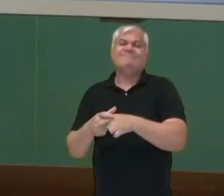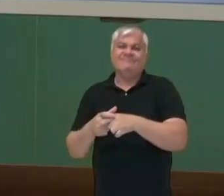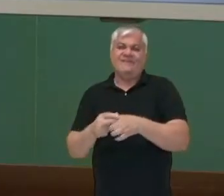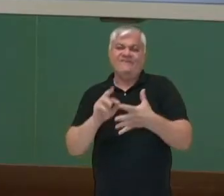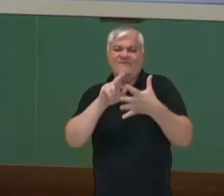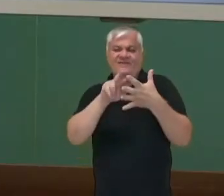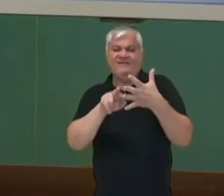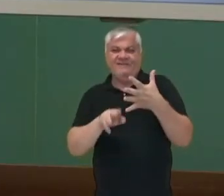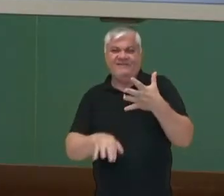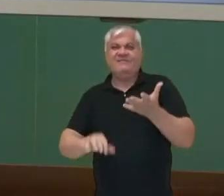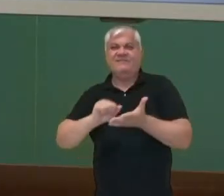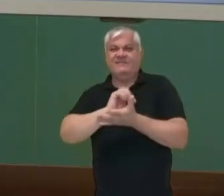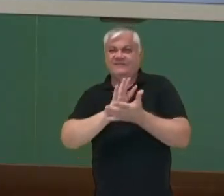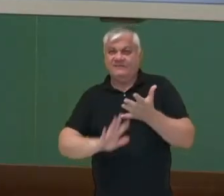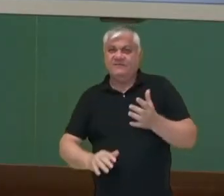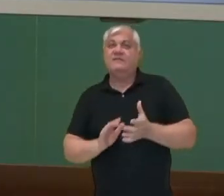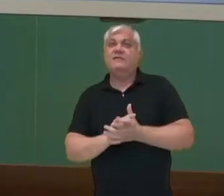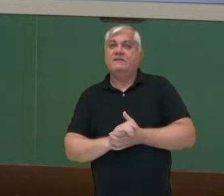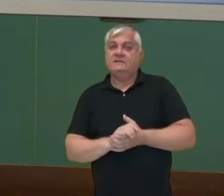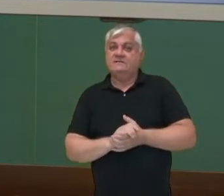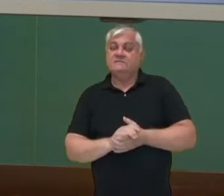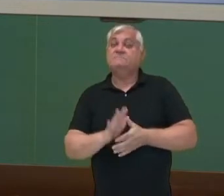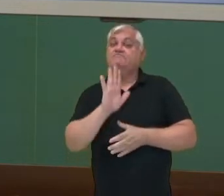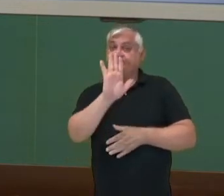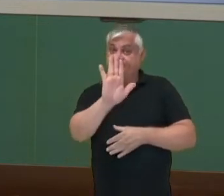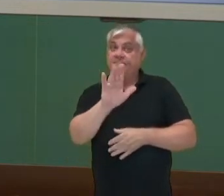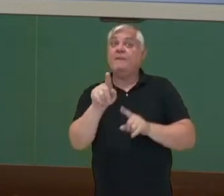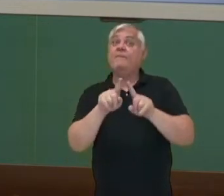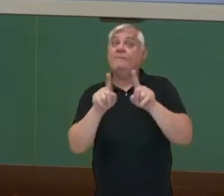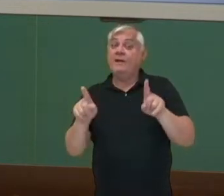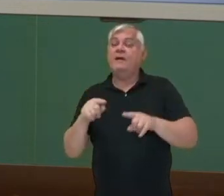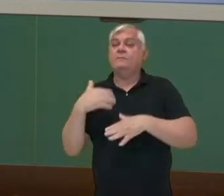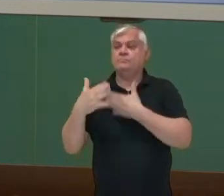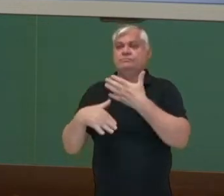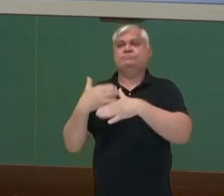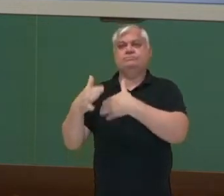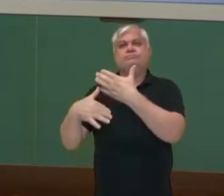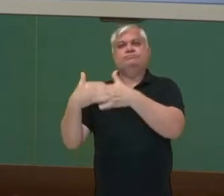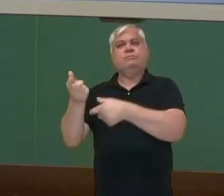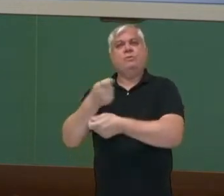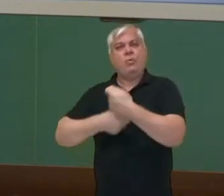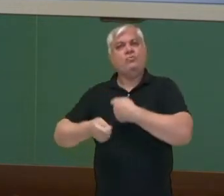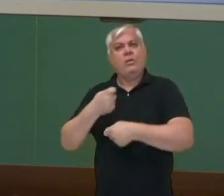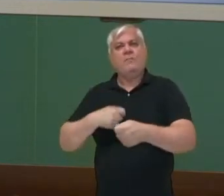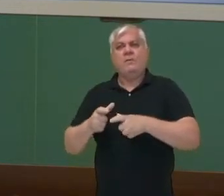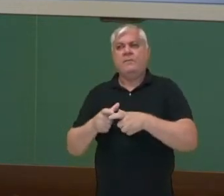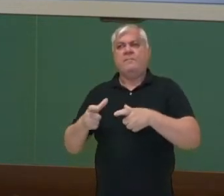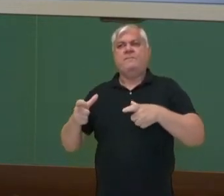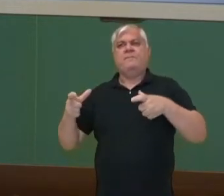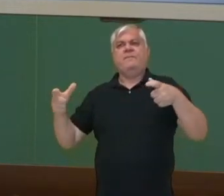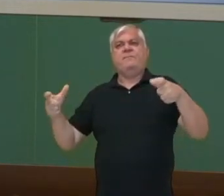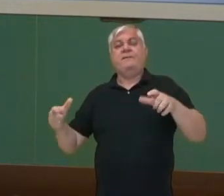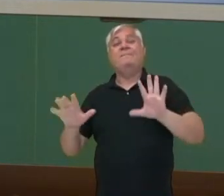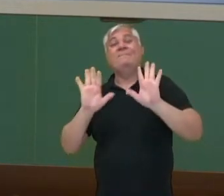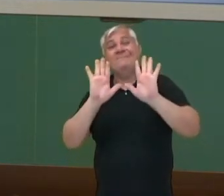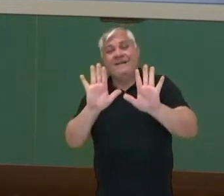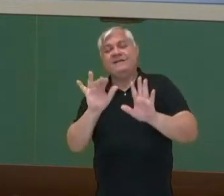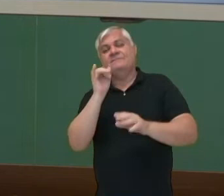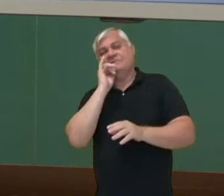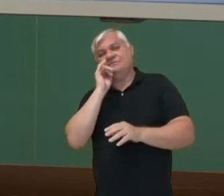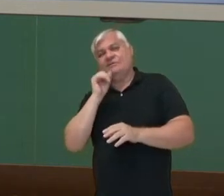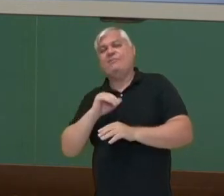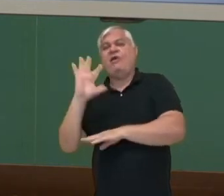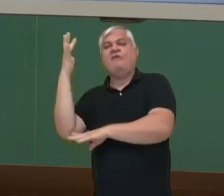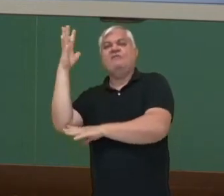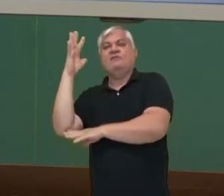ali relacionadas. Claro, isso tem a ver com o próprio desenvolvimento econômico da região, mas por outro lado a gente vai